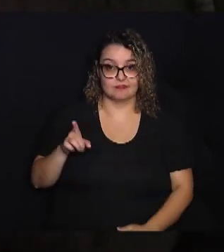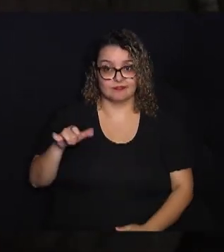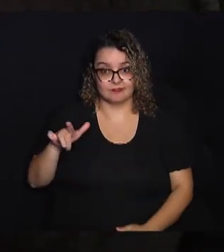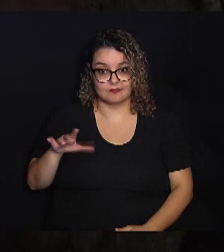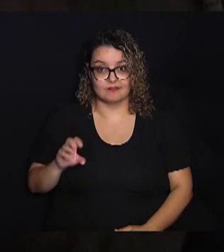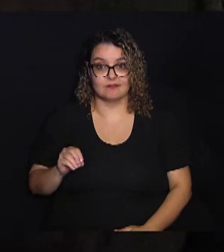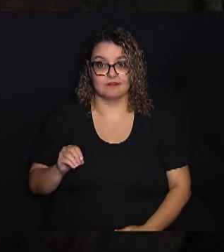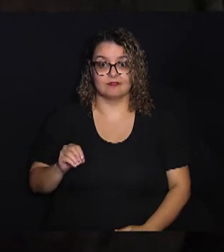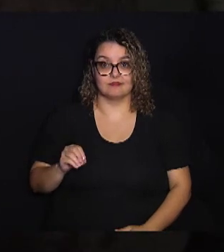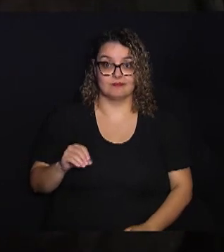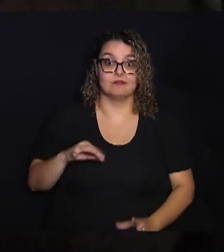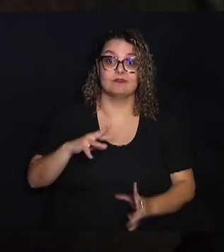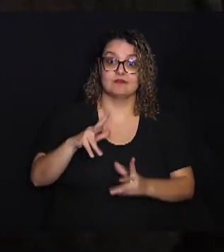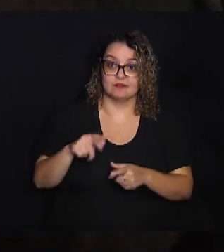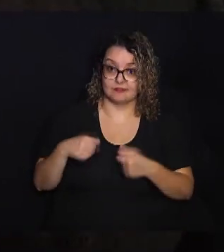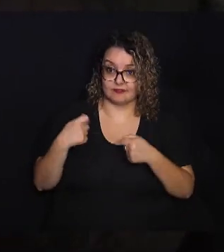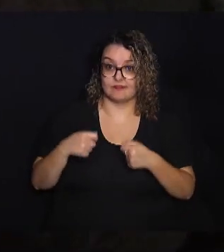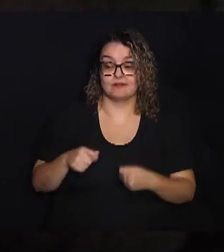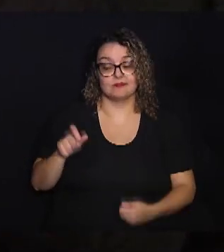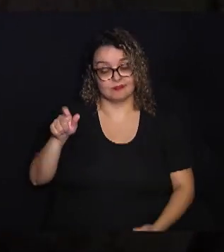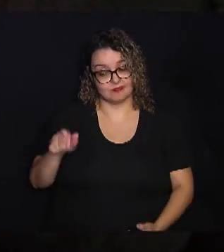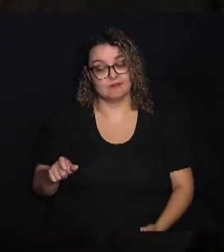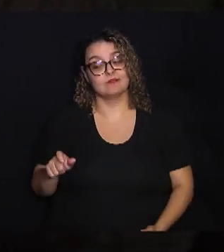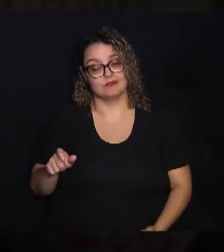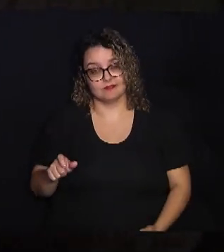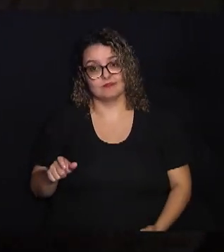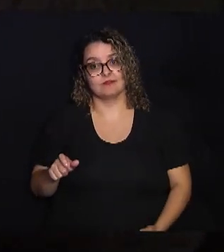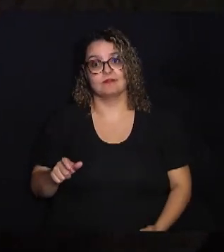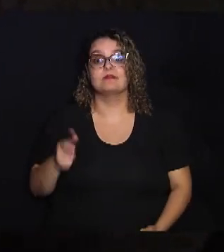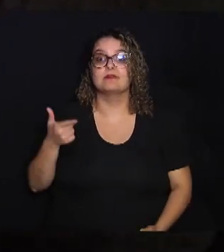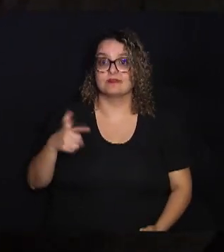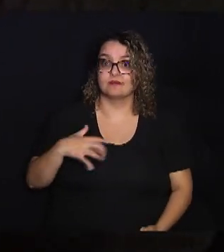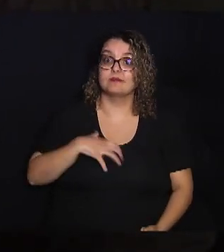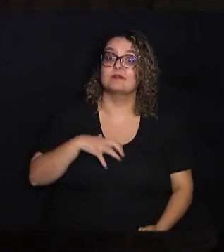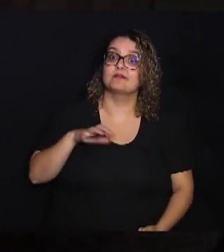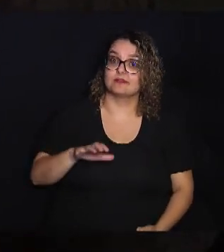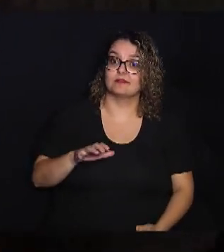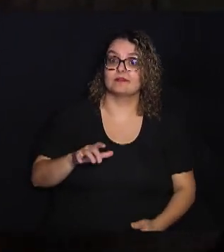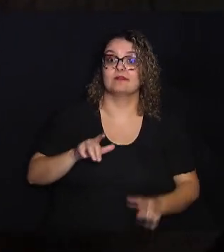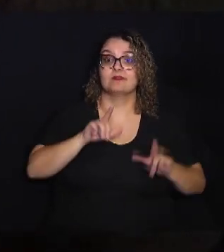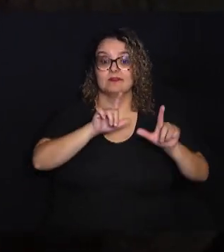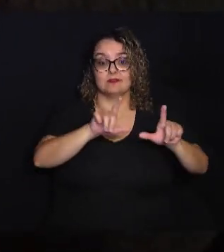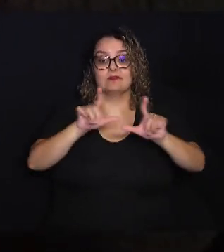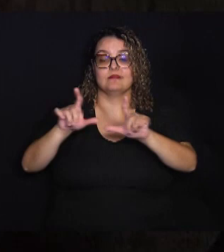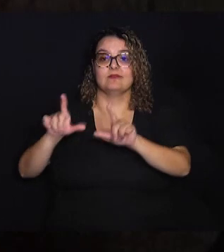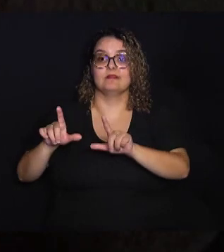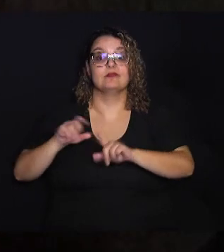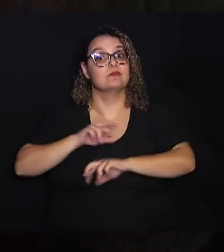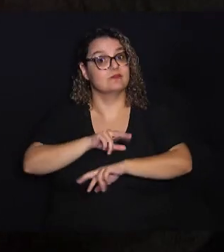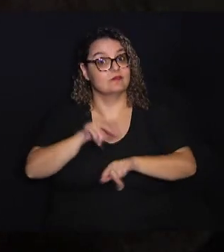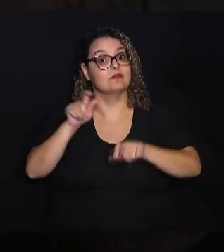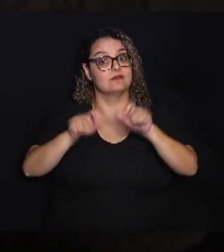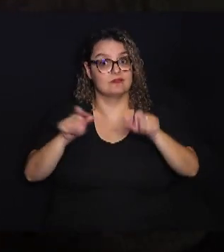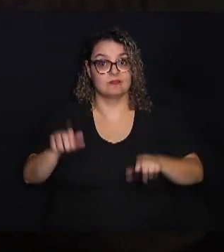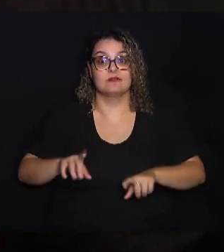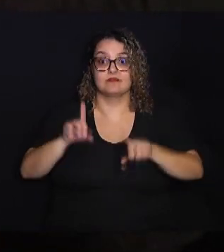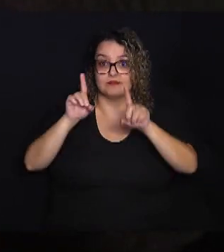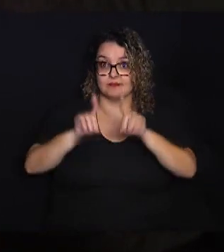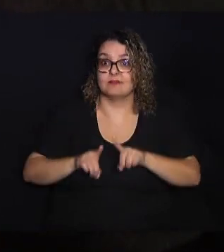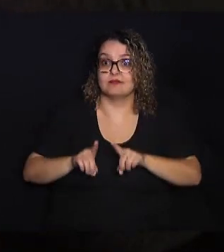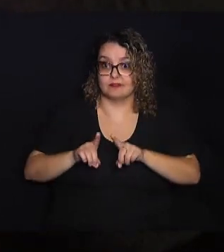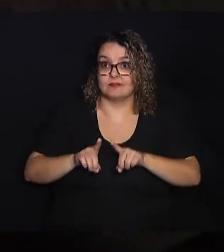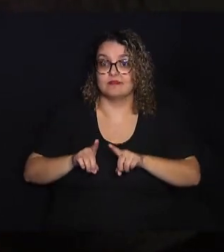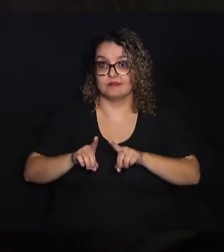o mundo precisa de você ainda. Continua fazendo esses quadros, que muita gente com deficiência visual vai